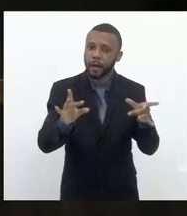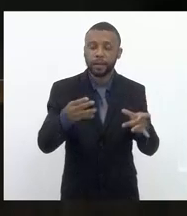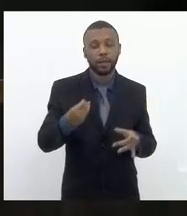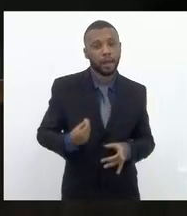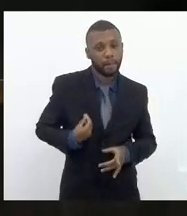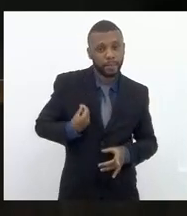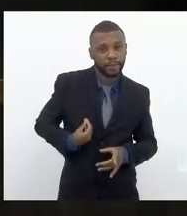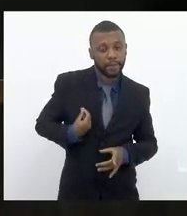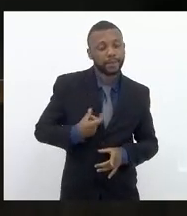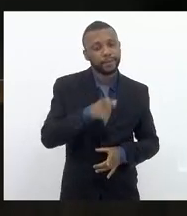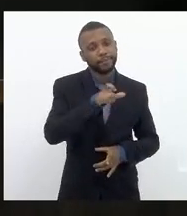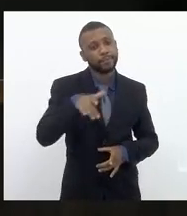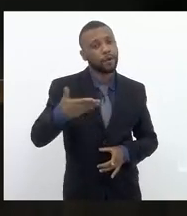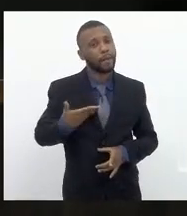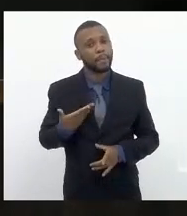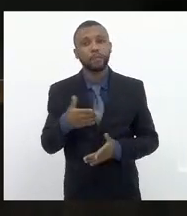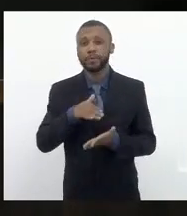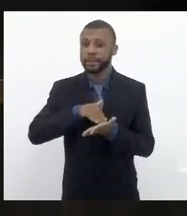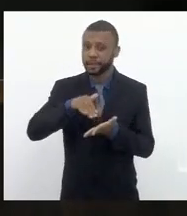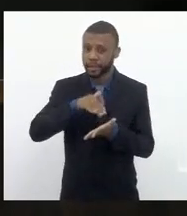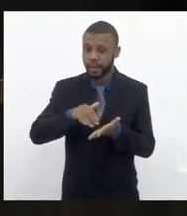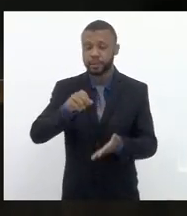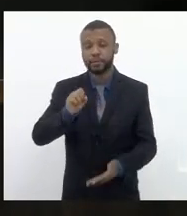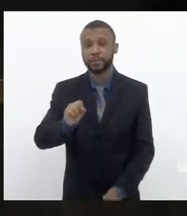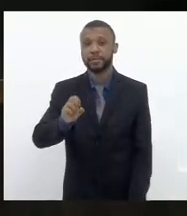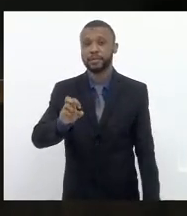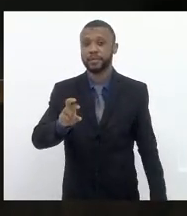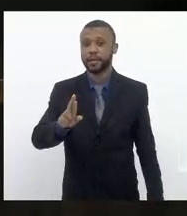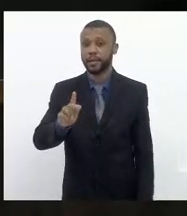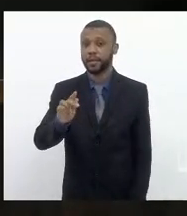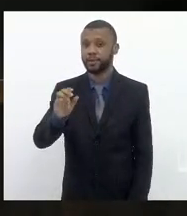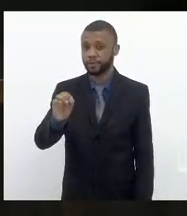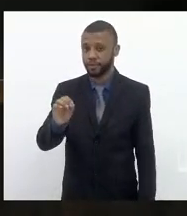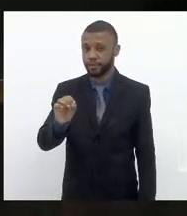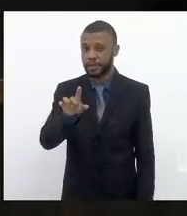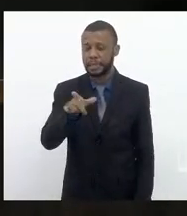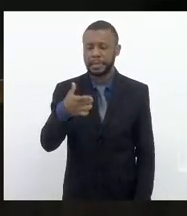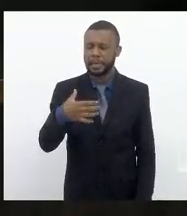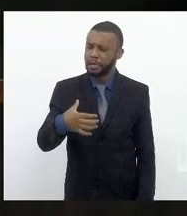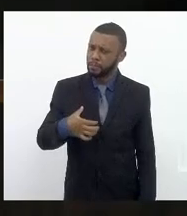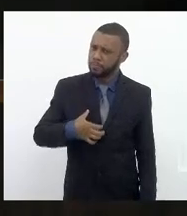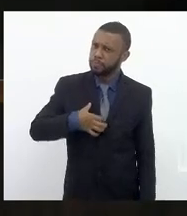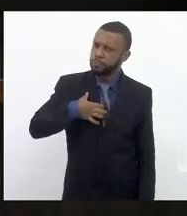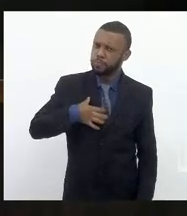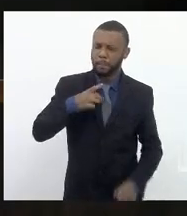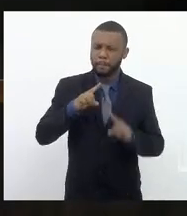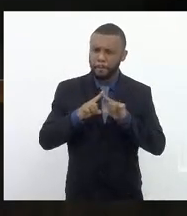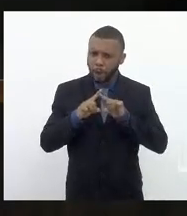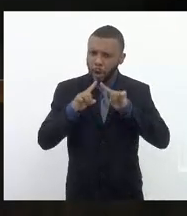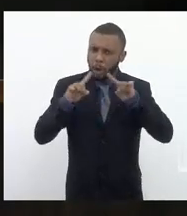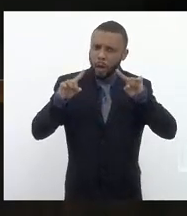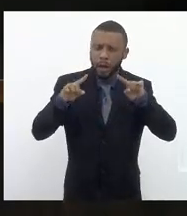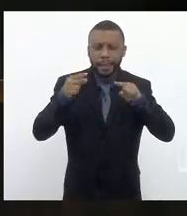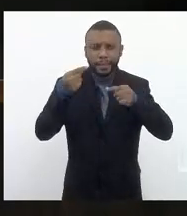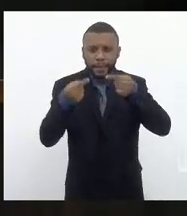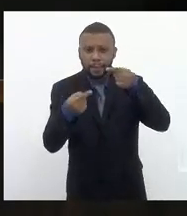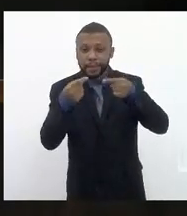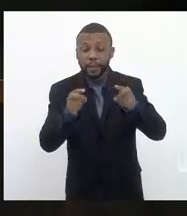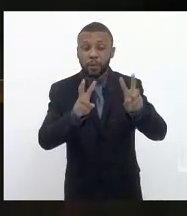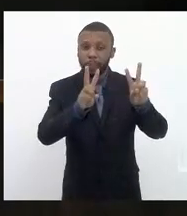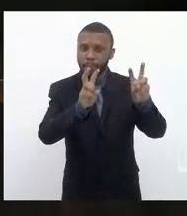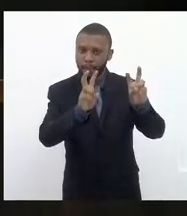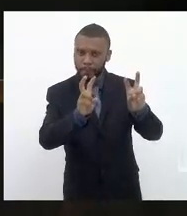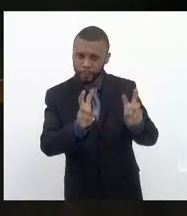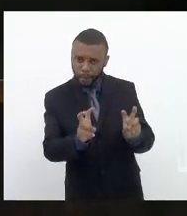no amigo secretário Sérgio orli ano que se dignou a responder EA debater os temas aqui